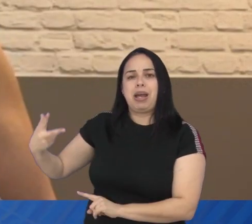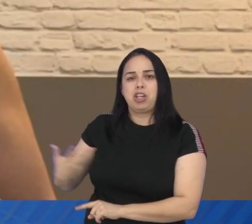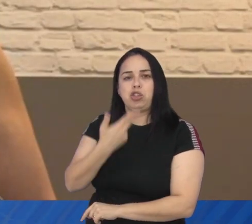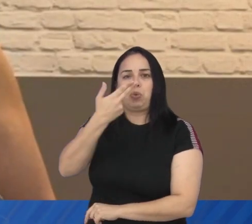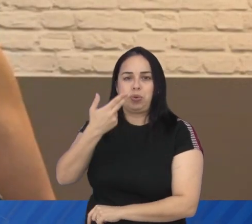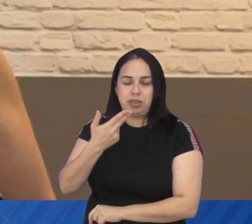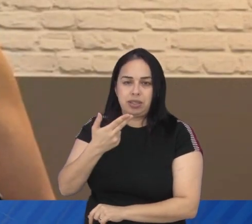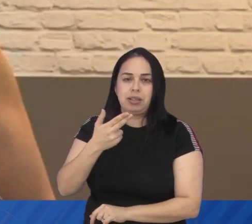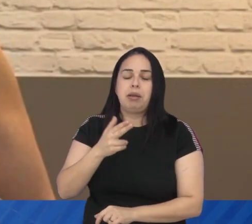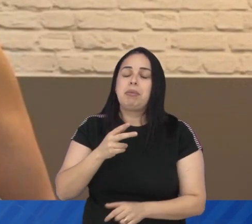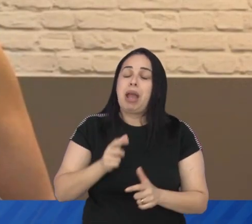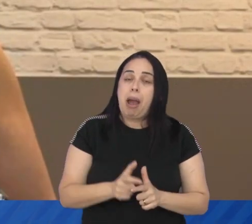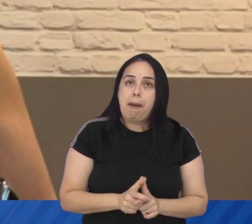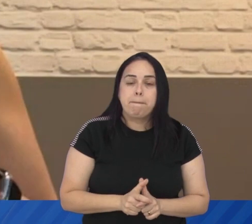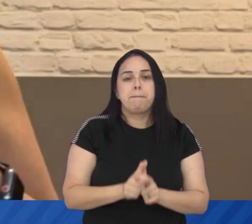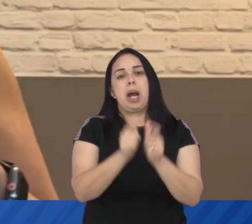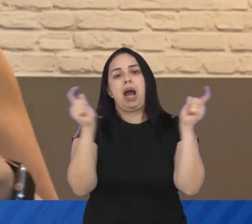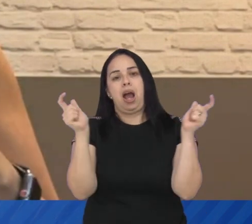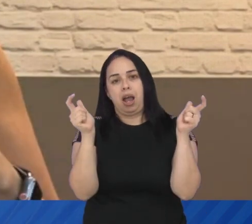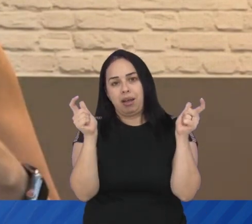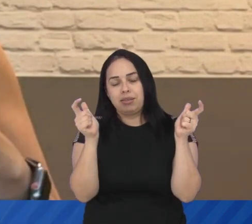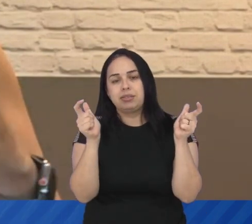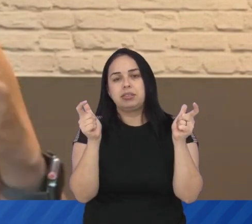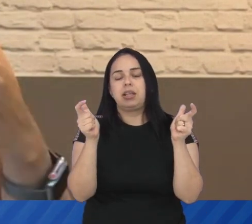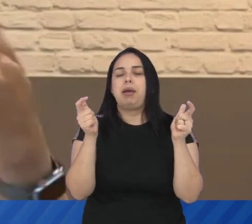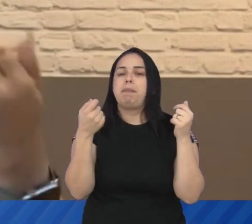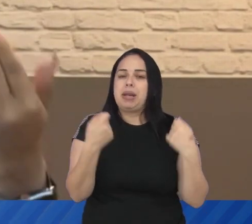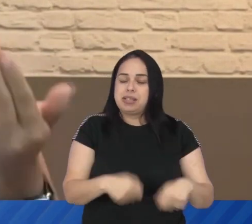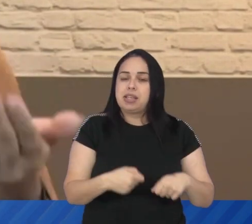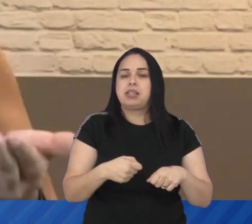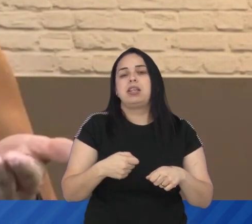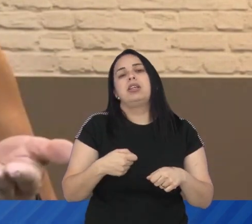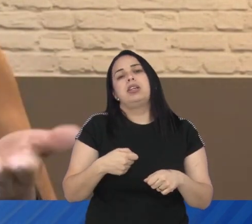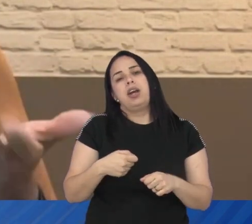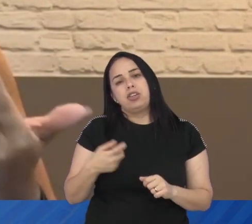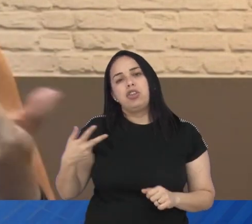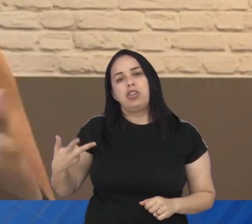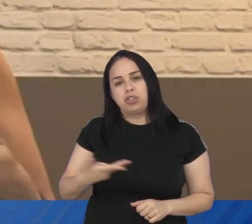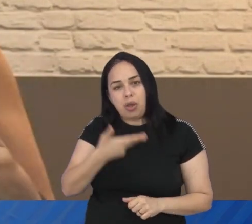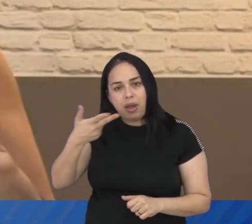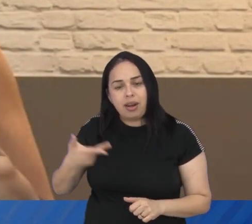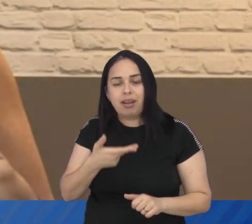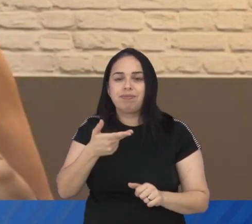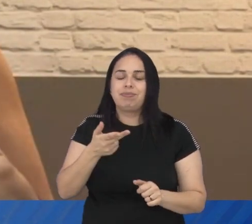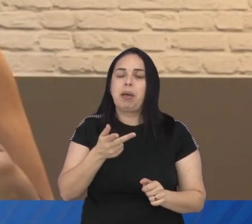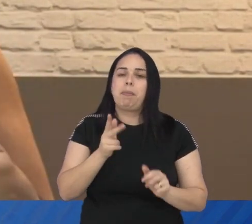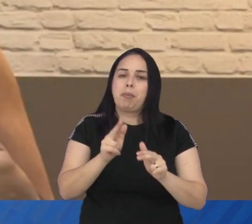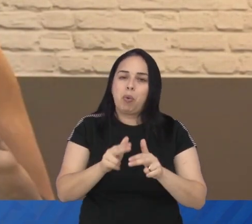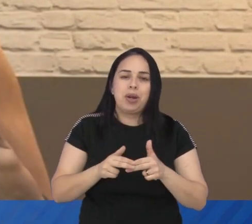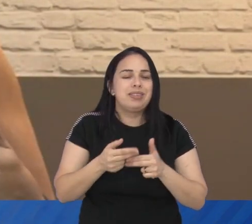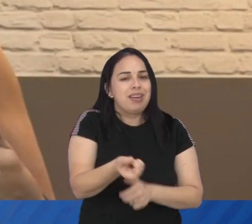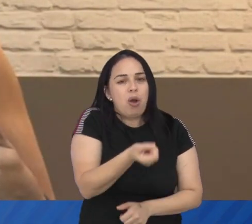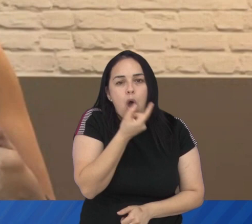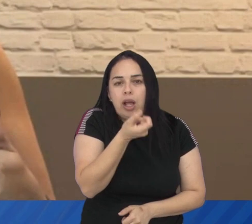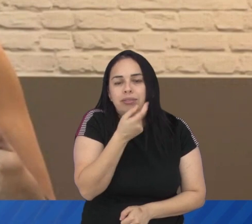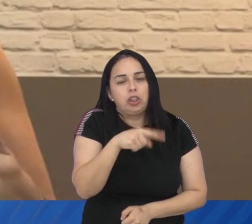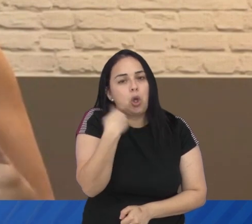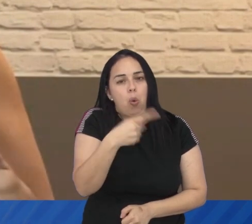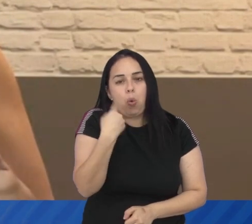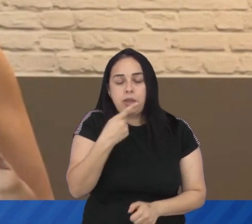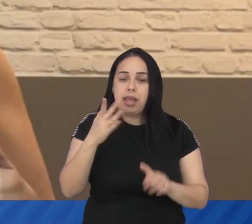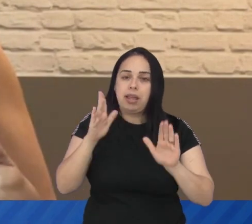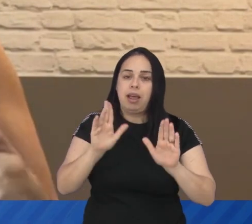porque existe um grande número de epilepsias que têm indicação cirúrgica e que, por isso, elas são de difícil controle